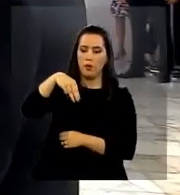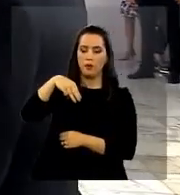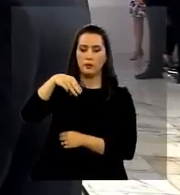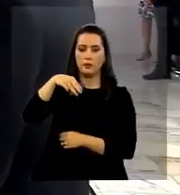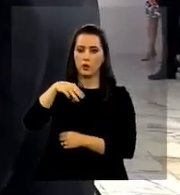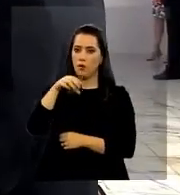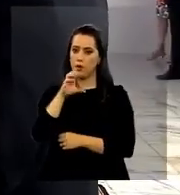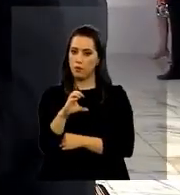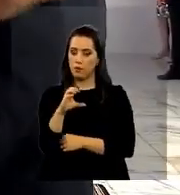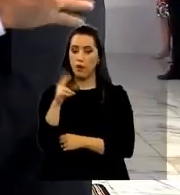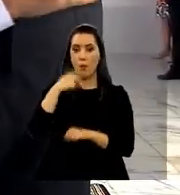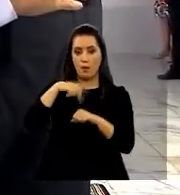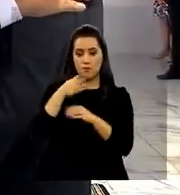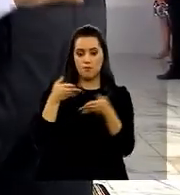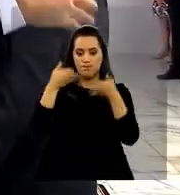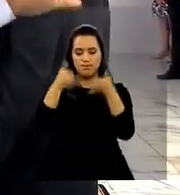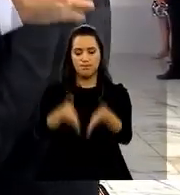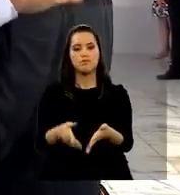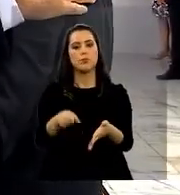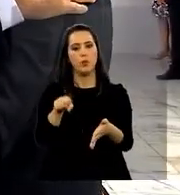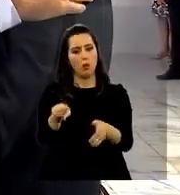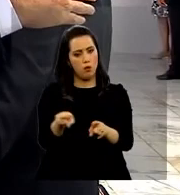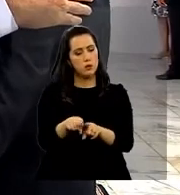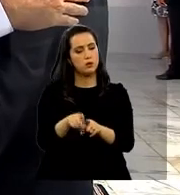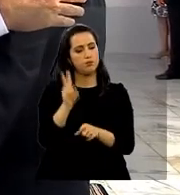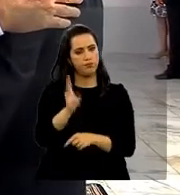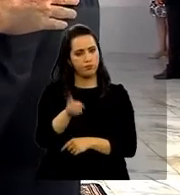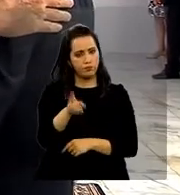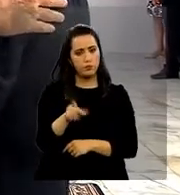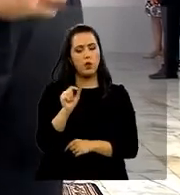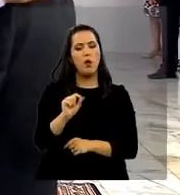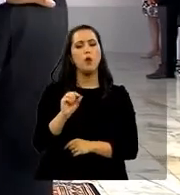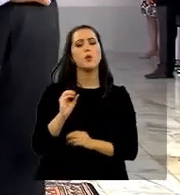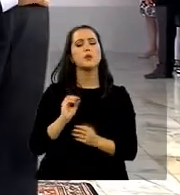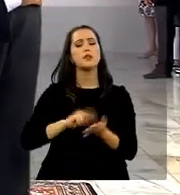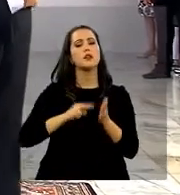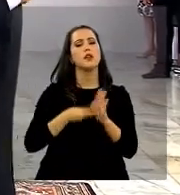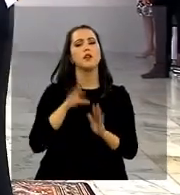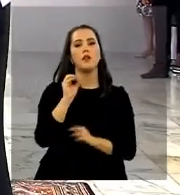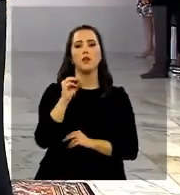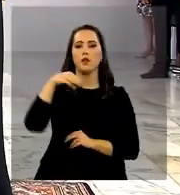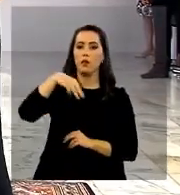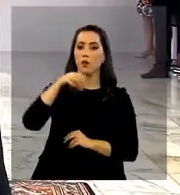Brasil faz parte. A Organização Mundial do Comércio é responsável